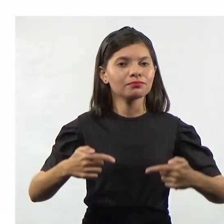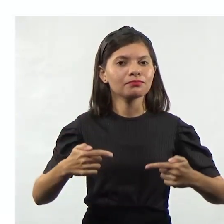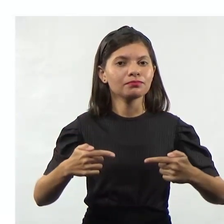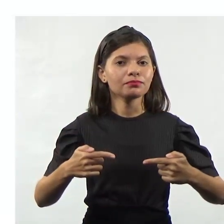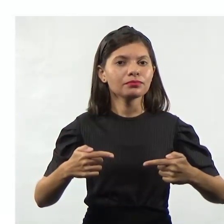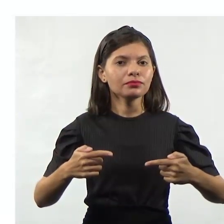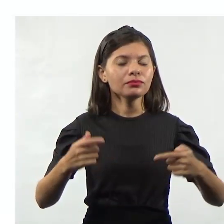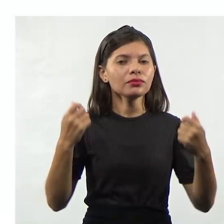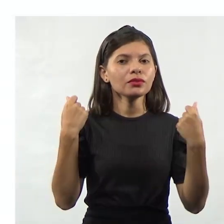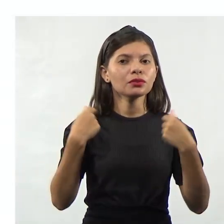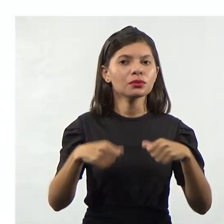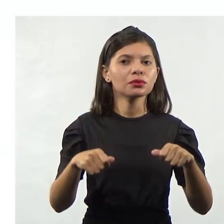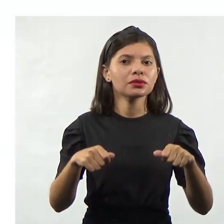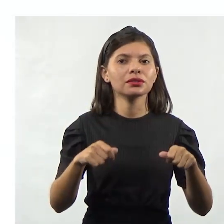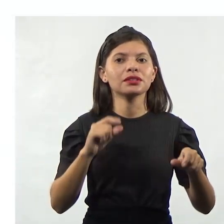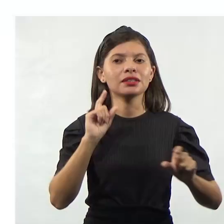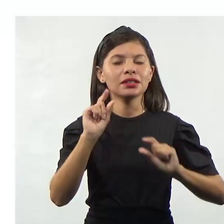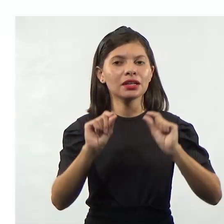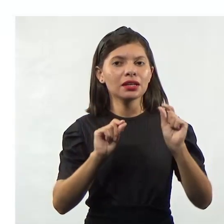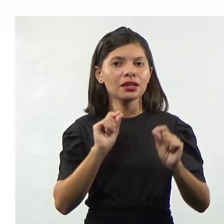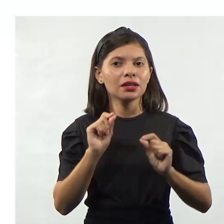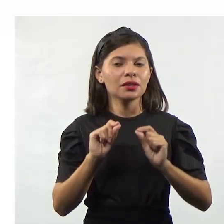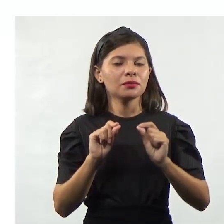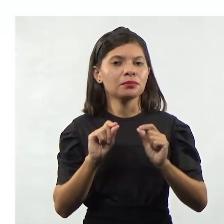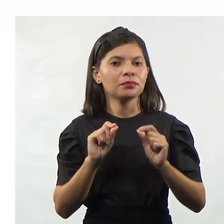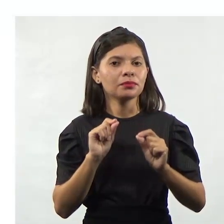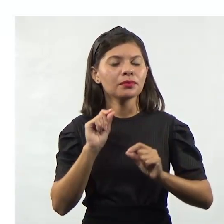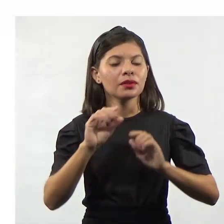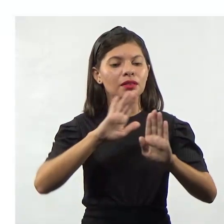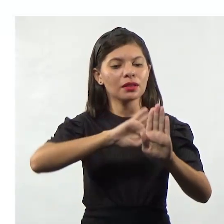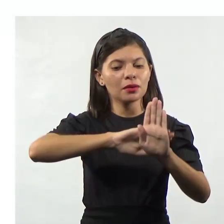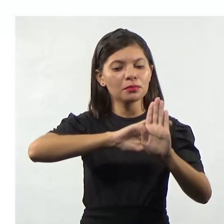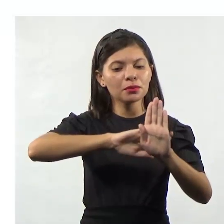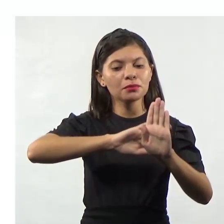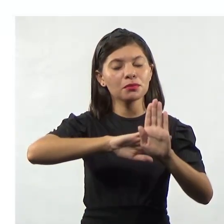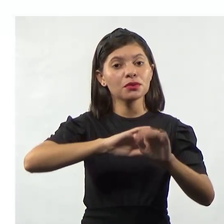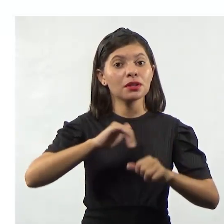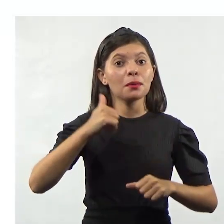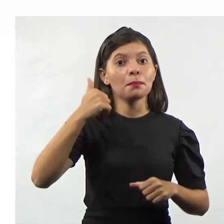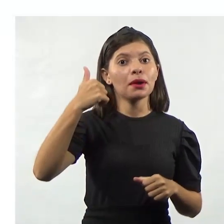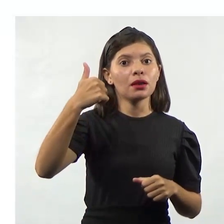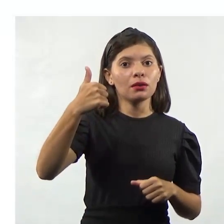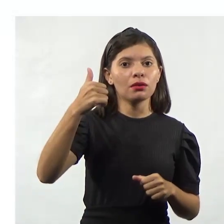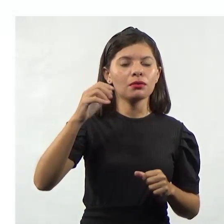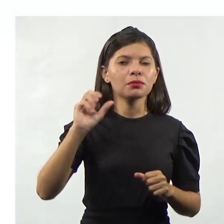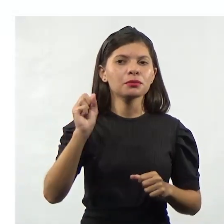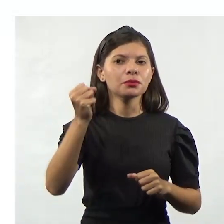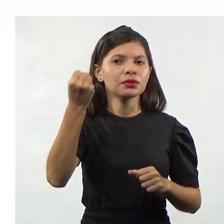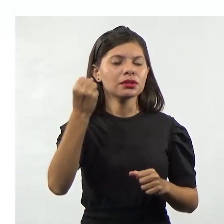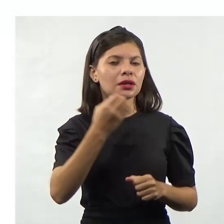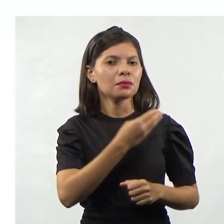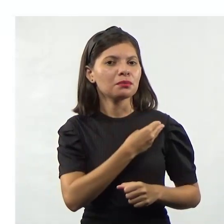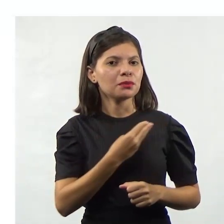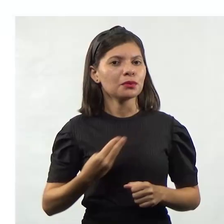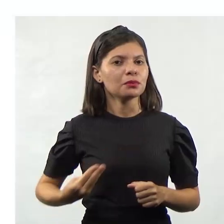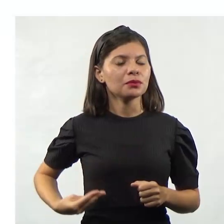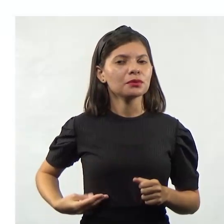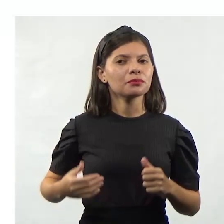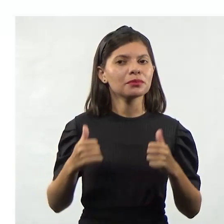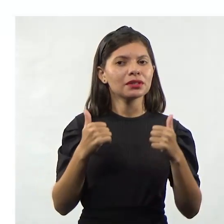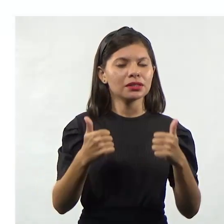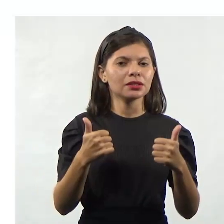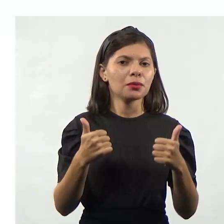a competitividade que a gente vai conseguir, de fato, chegar lá na proposta mais vantajosa para o poder